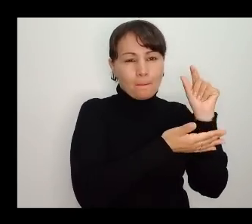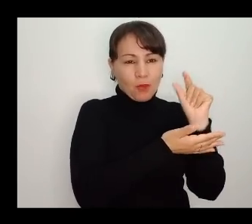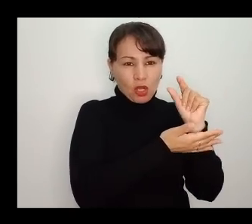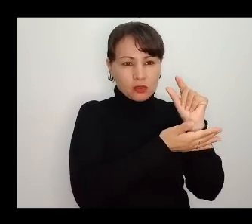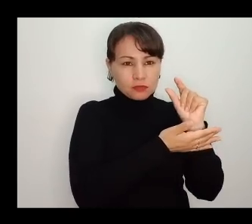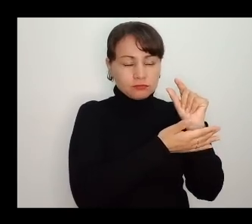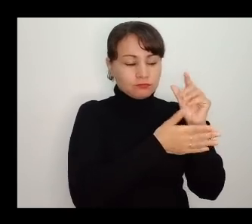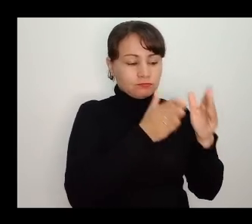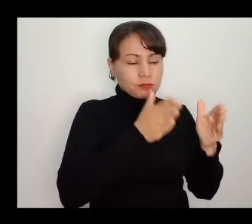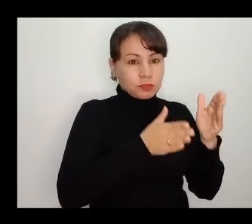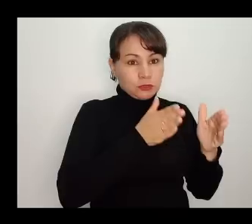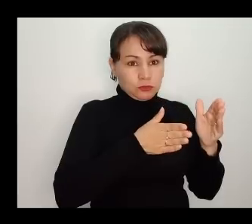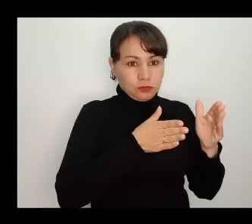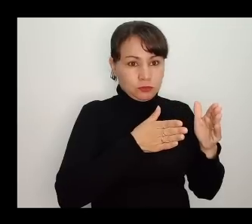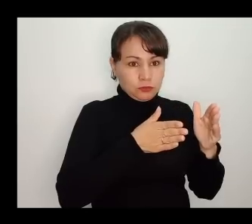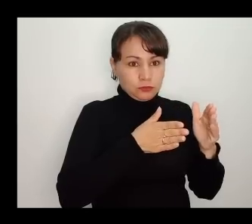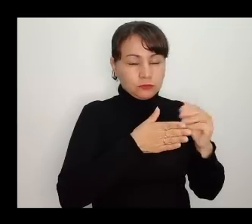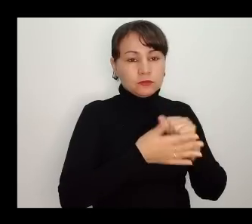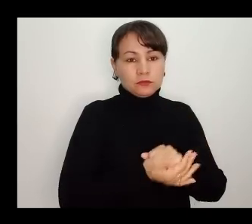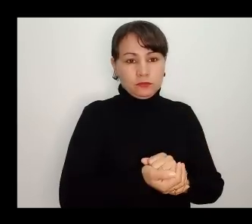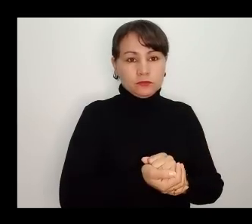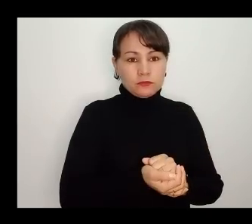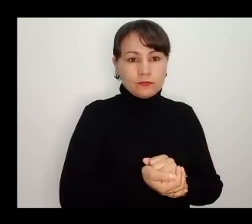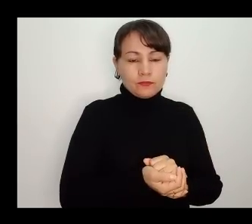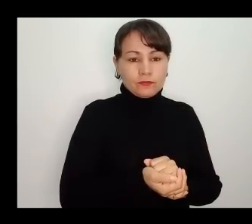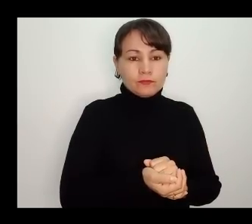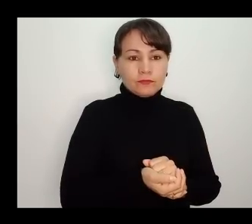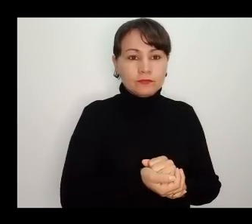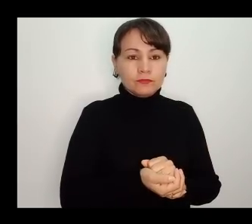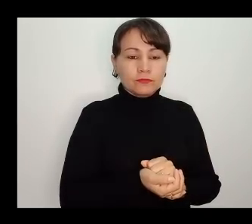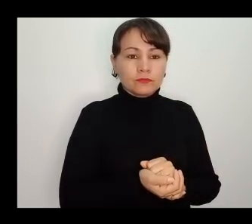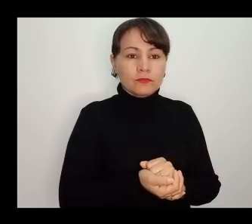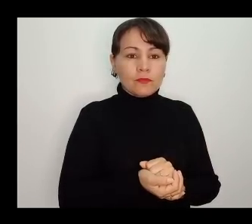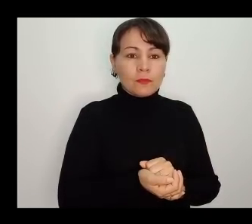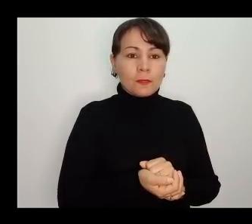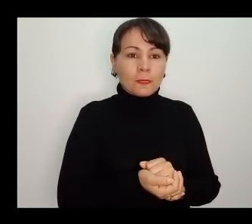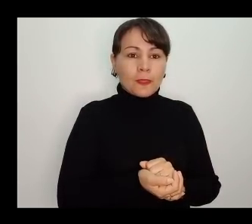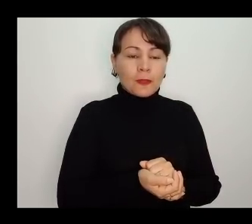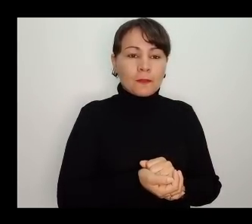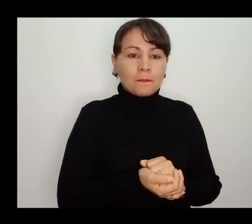temporária, numa área provisória,